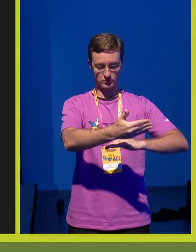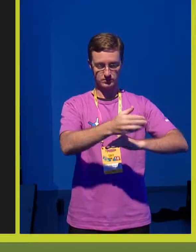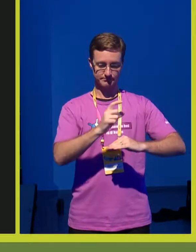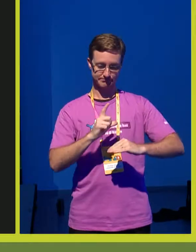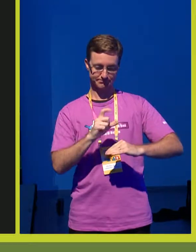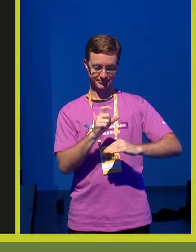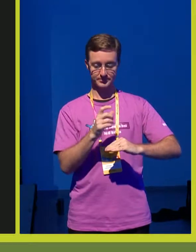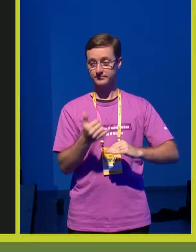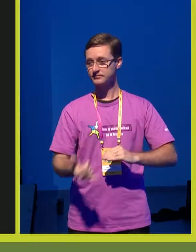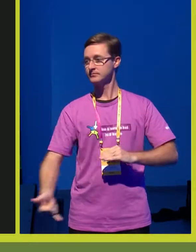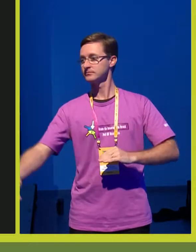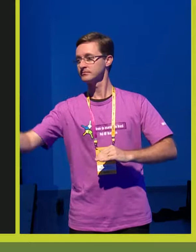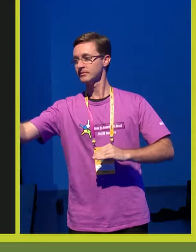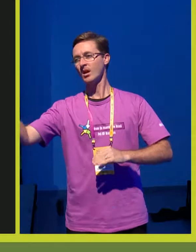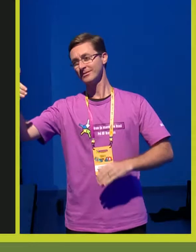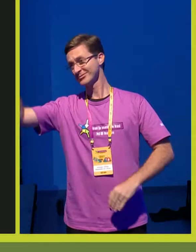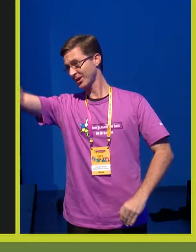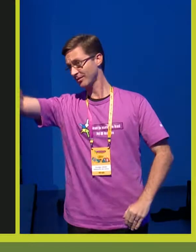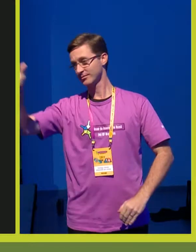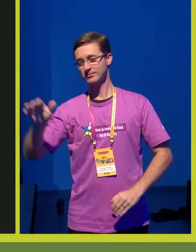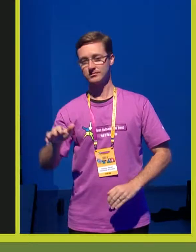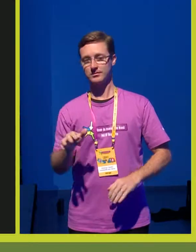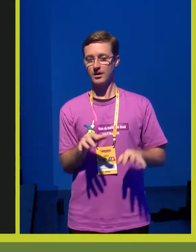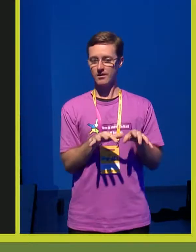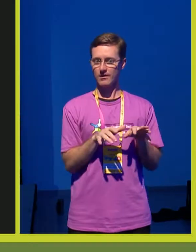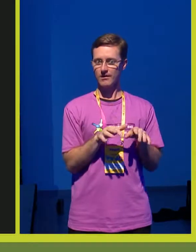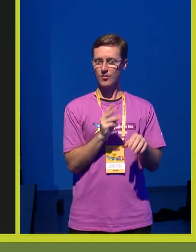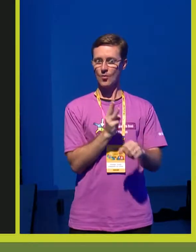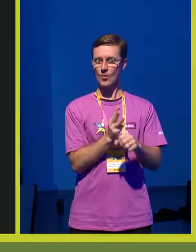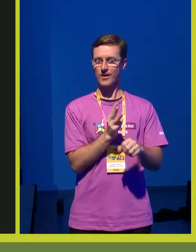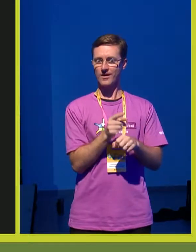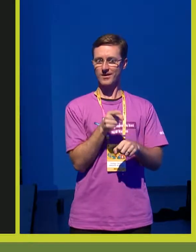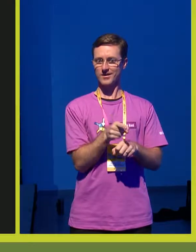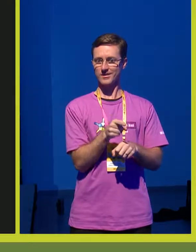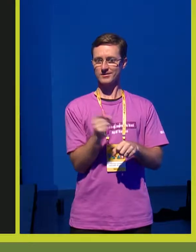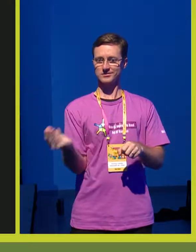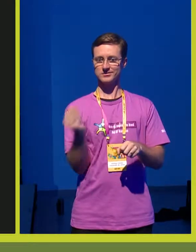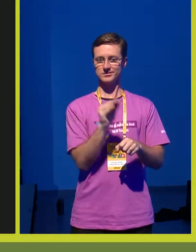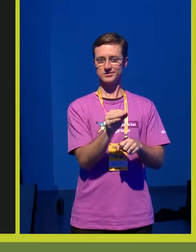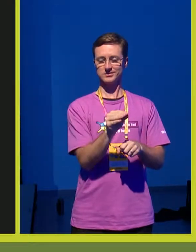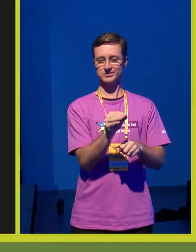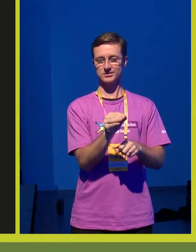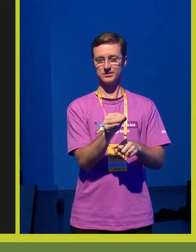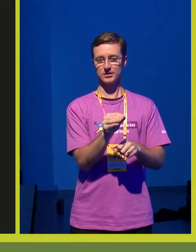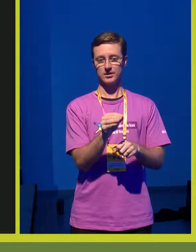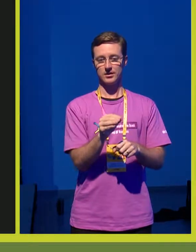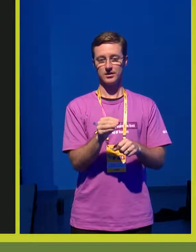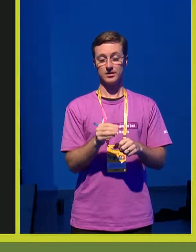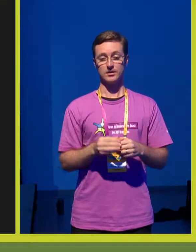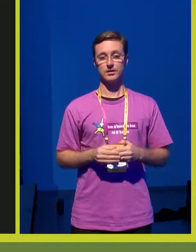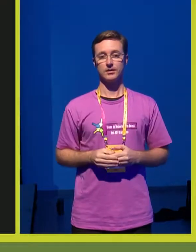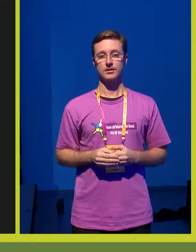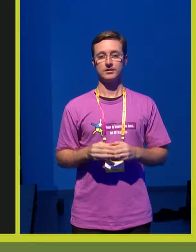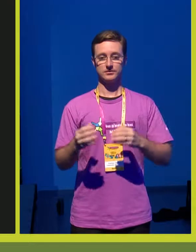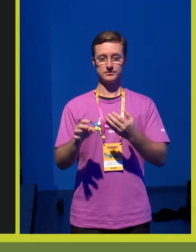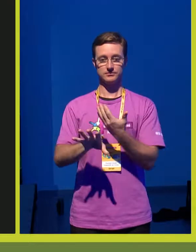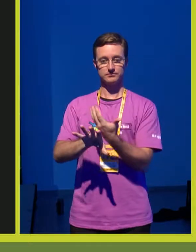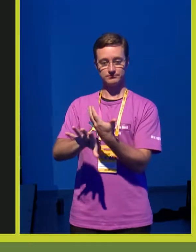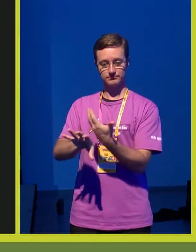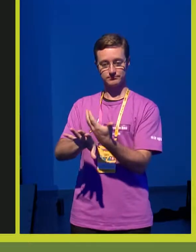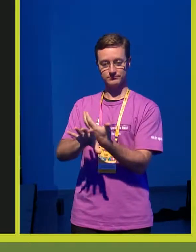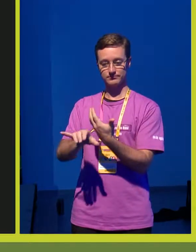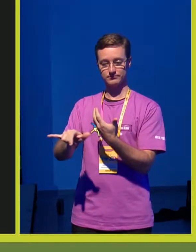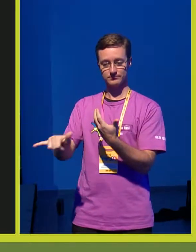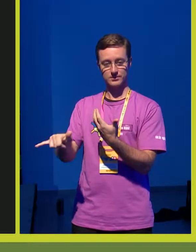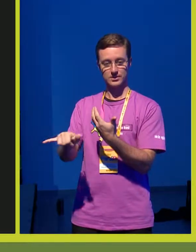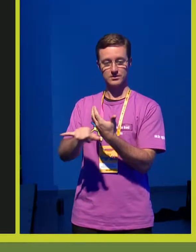devolver o celular para a pessoa e mandou ela embora só que aí o que aconteceu a partir desse momento em que houve a sincronização o espelhamento com o